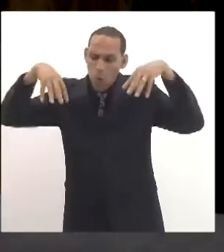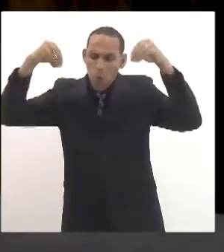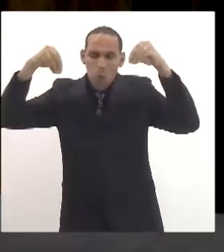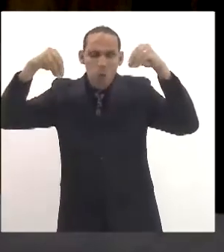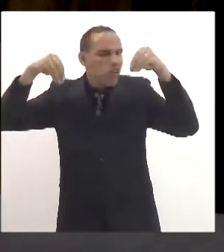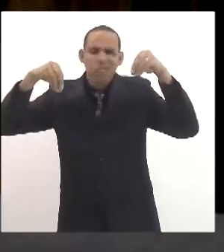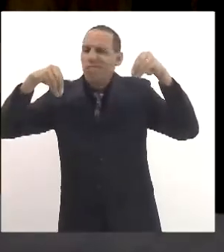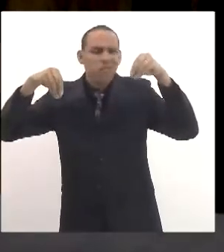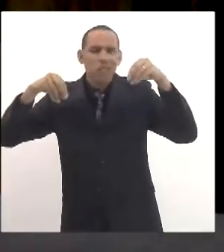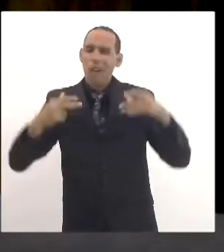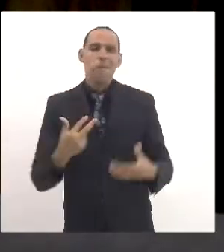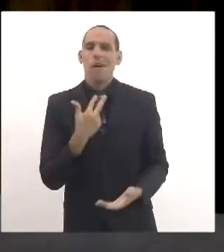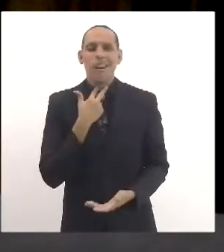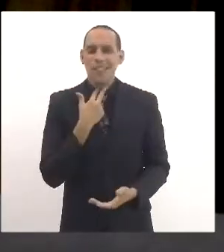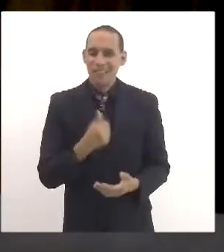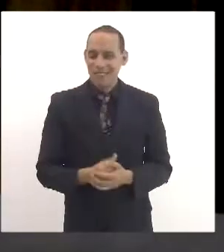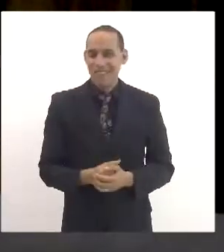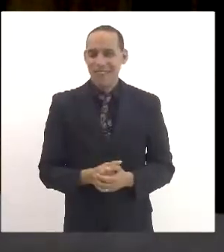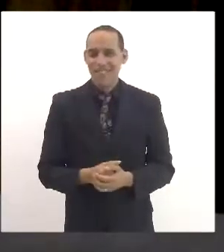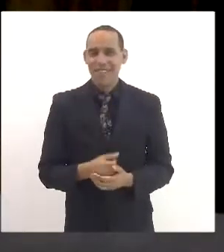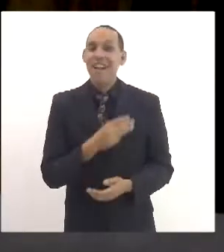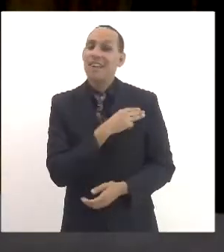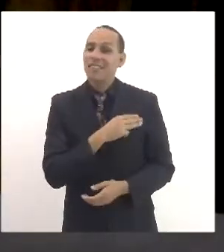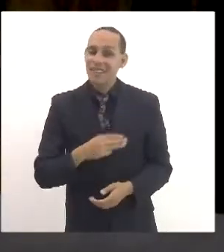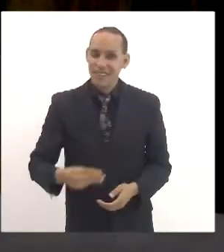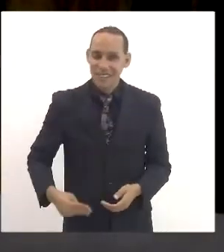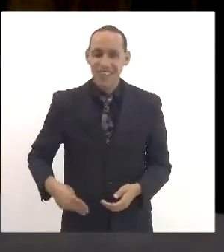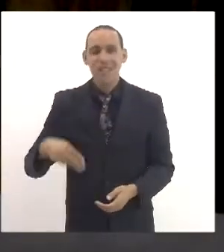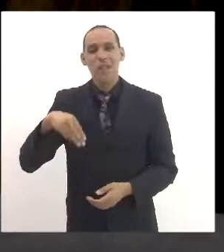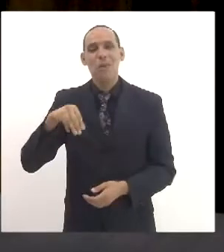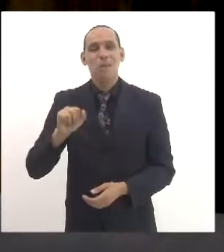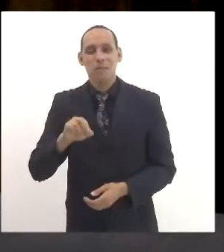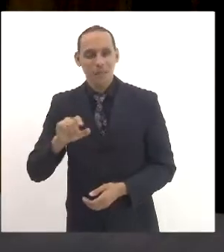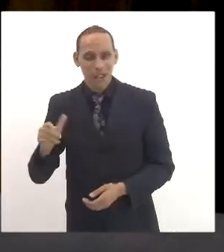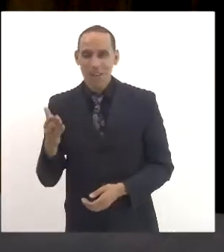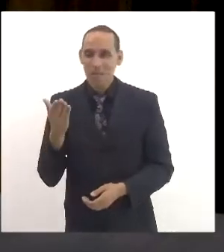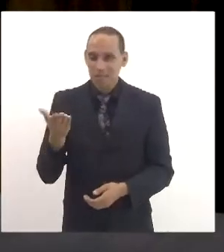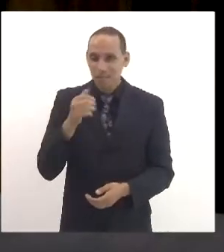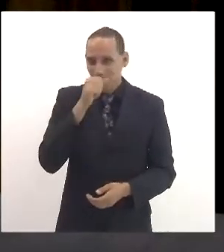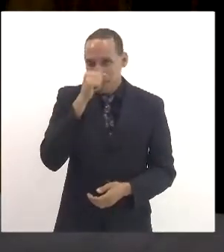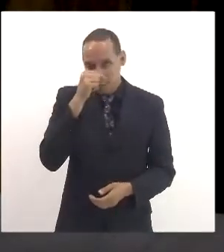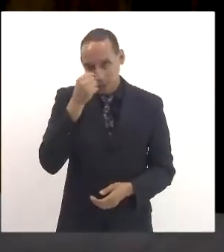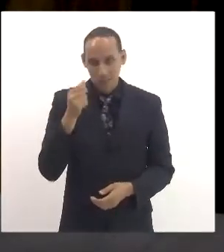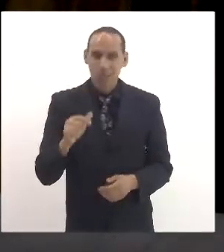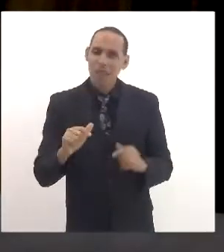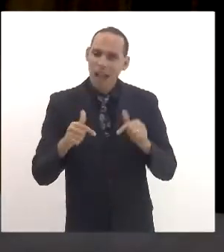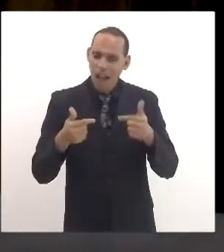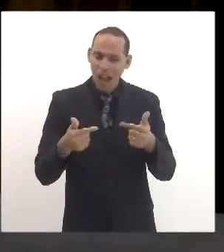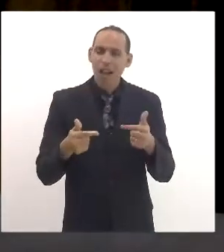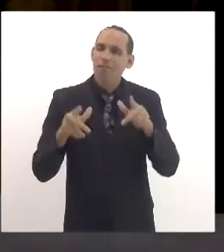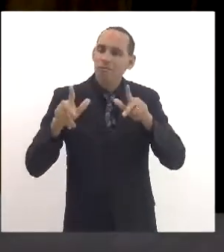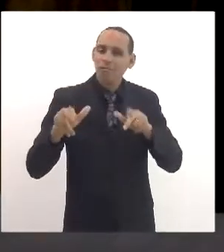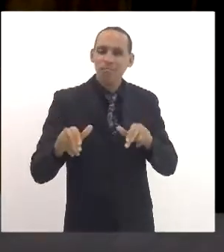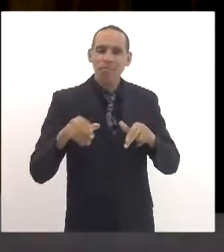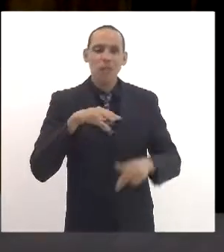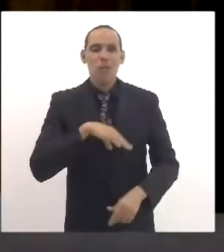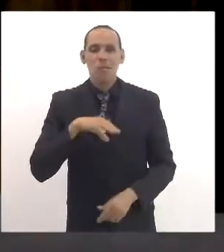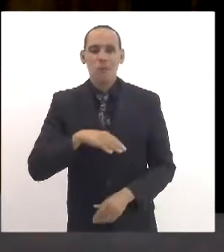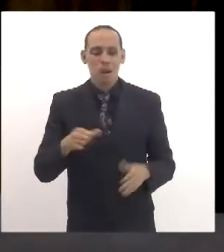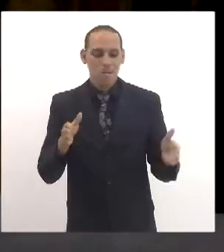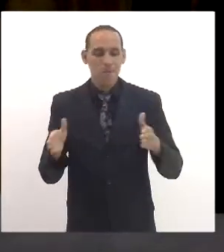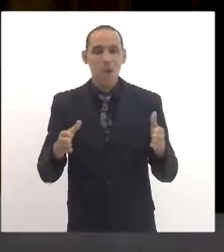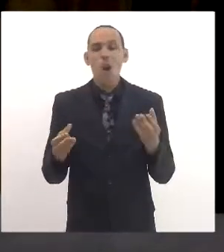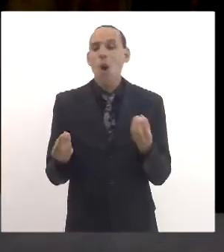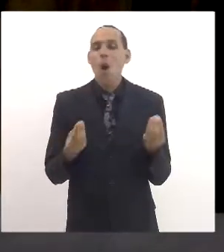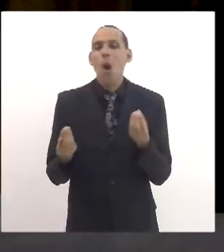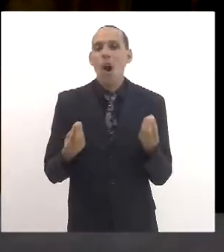isso. O ministro Manuel Heitor agiu desta forma durante seu mandato em Portugal, ampliando